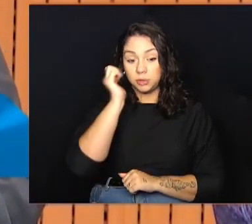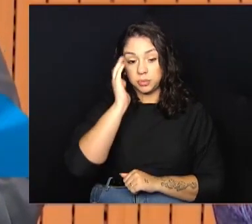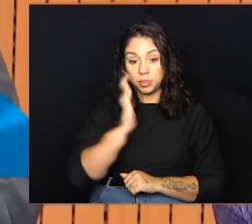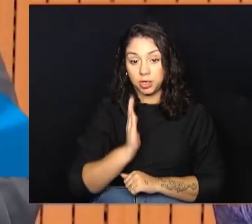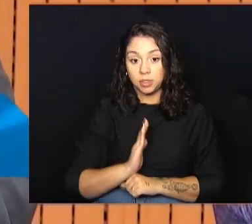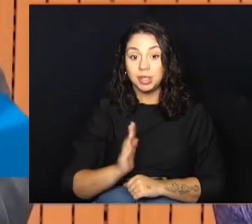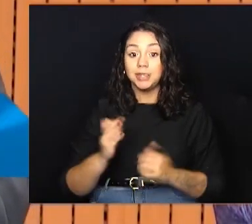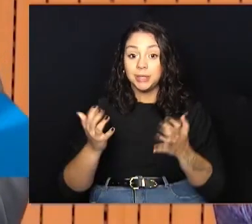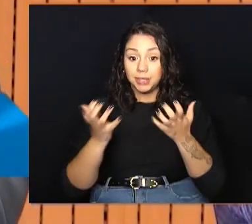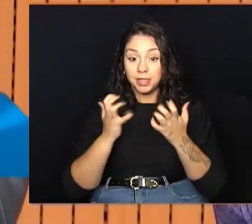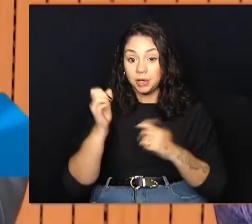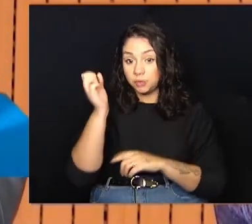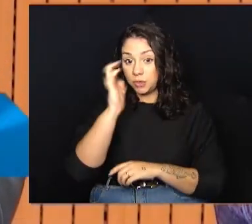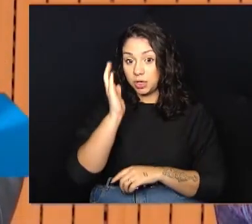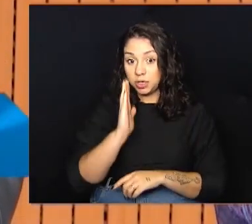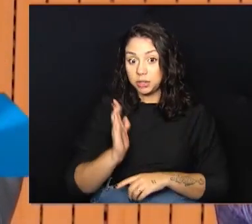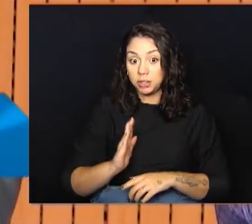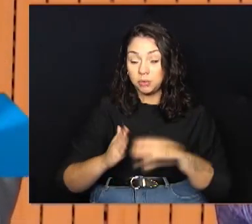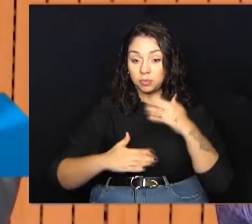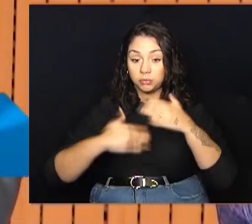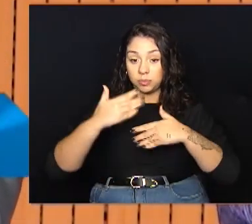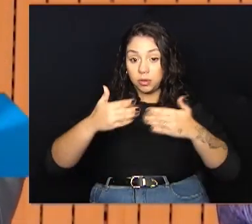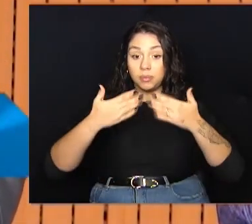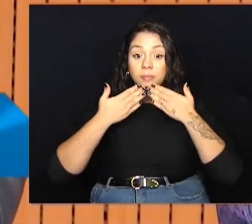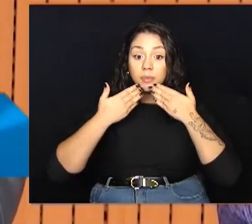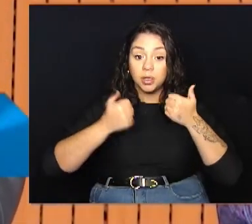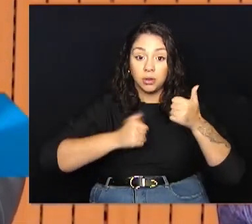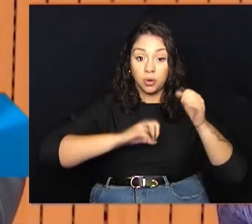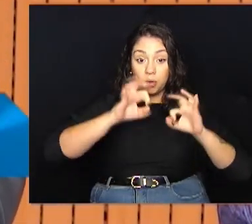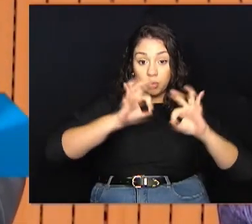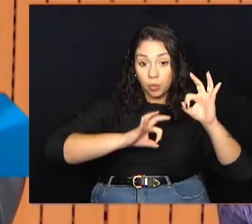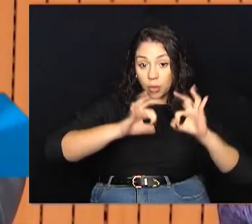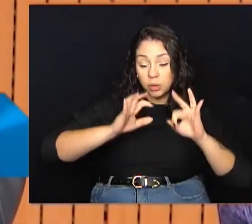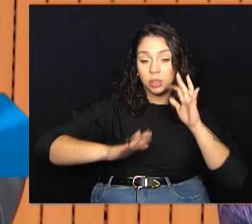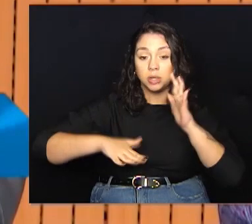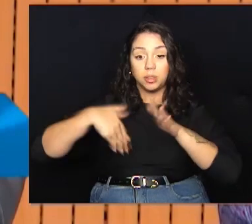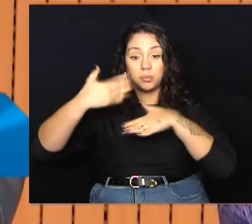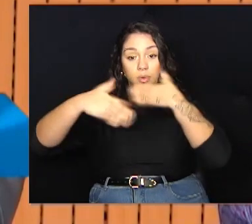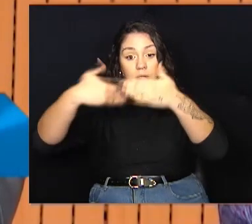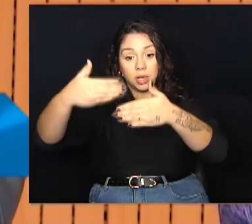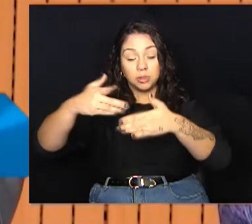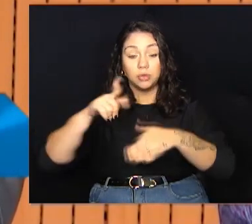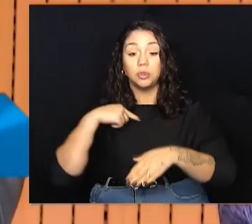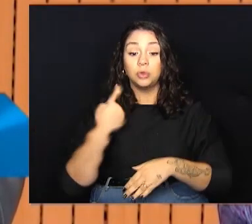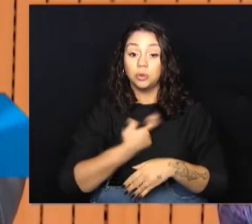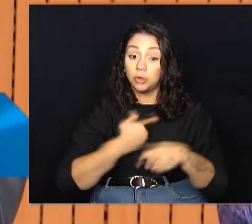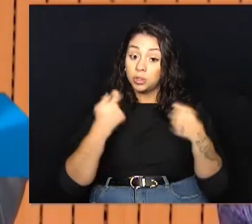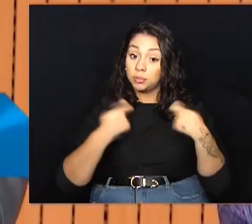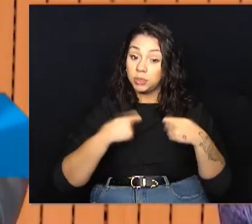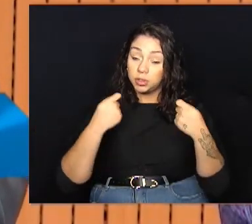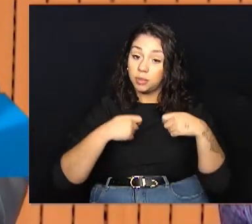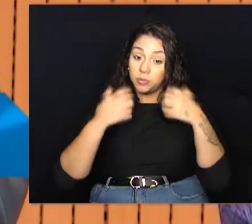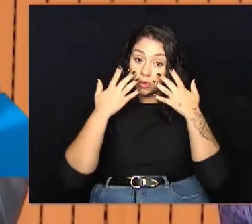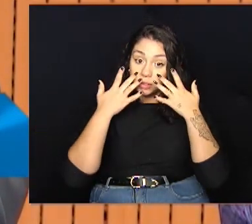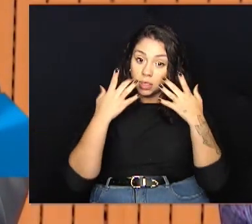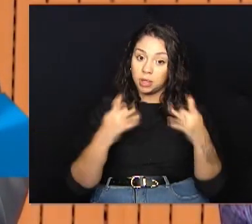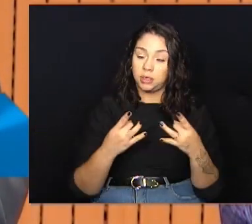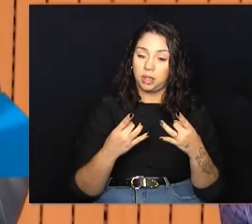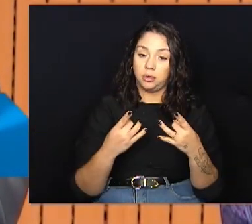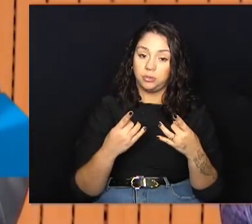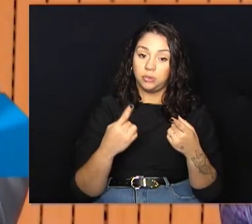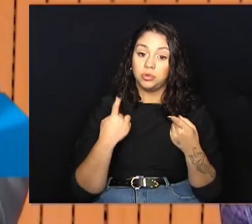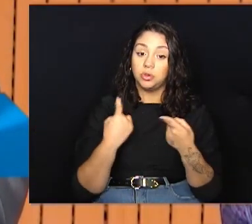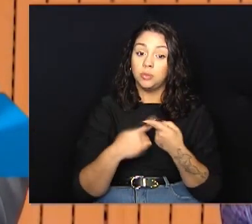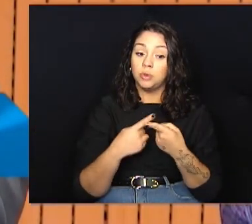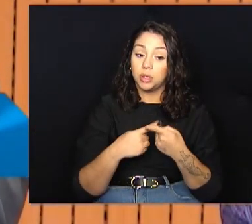queremos um Brasil cada vez melhor com ordem e progresso e nós temos que estar atentos atentos Porque